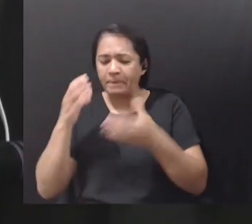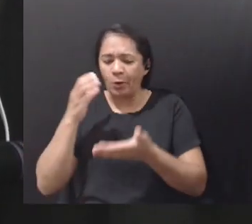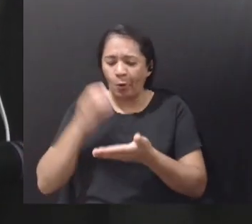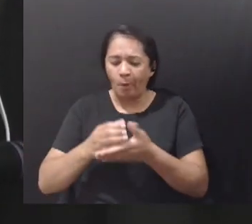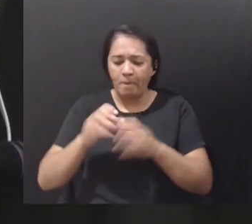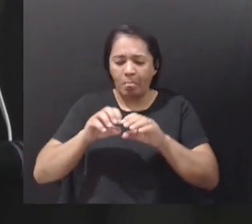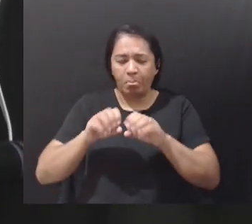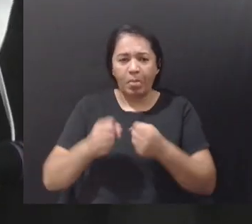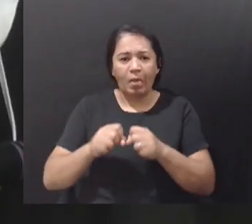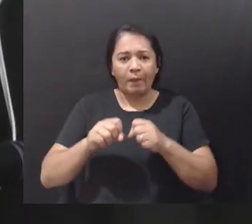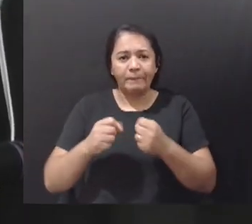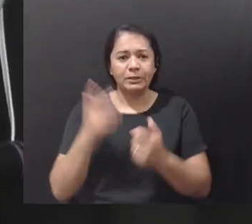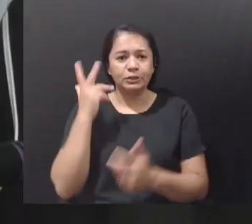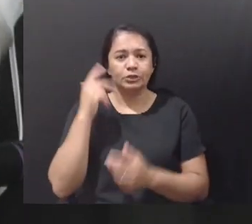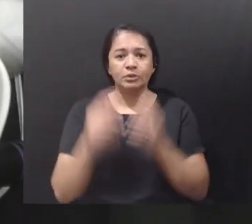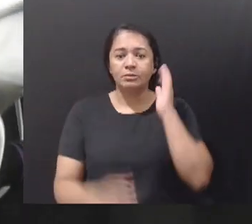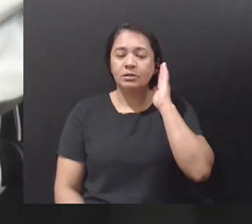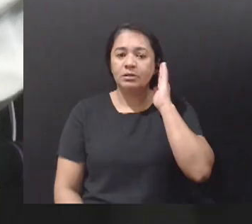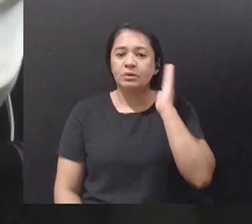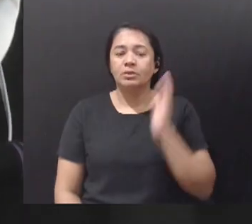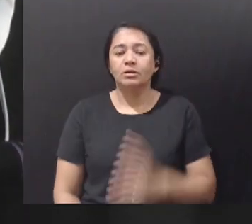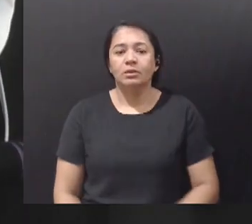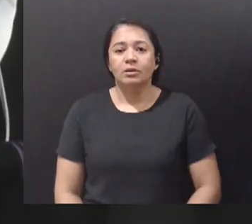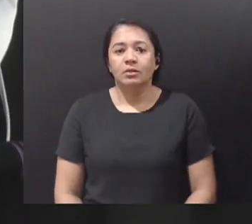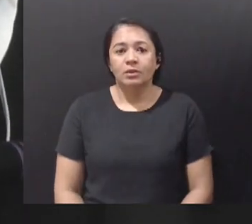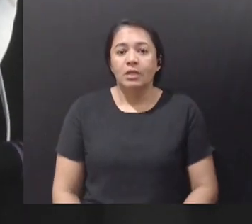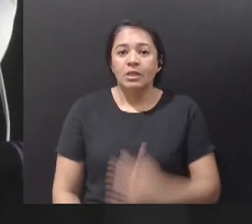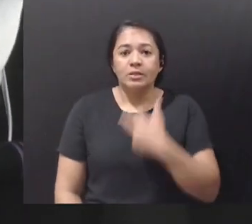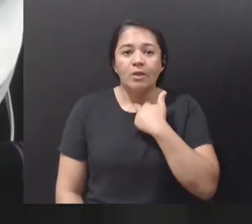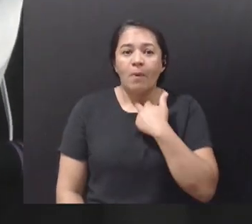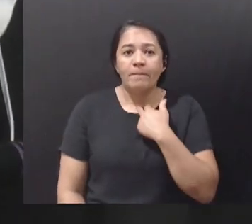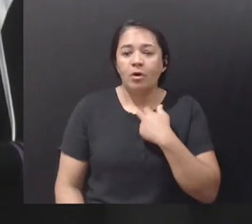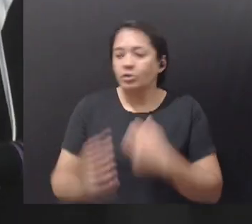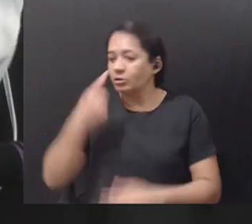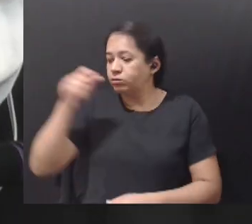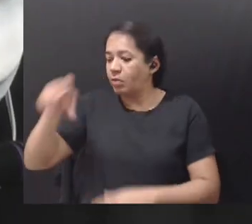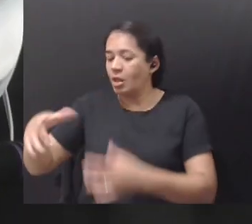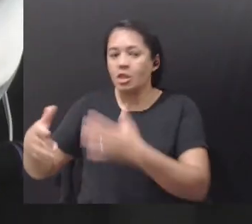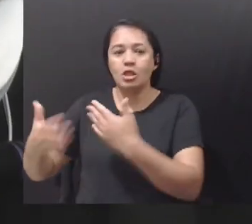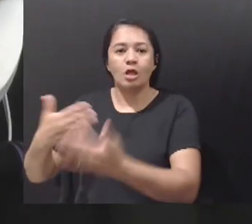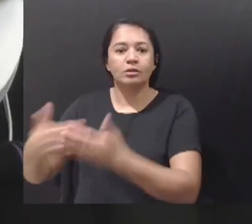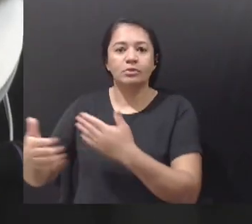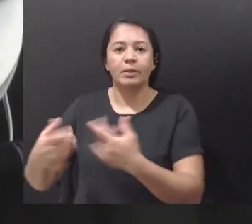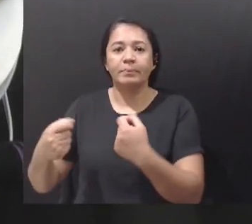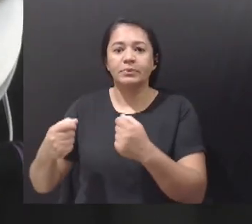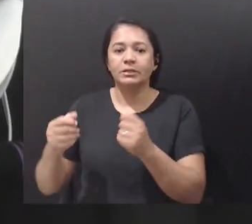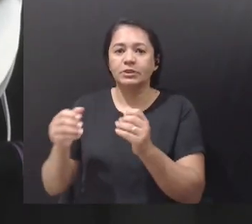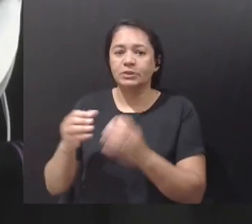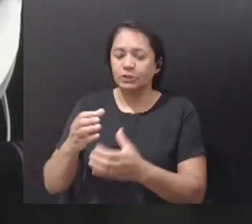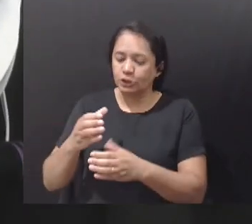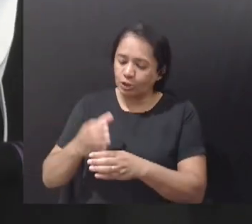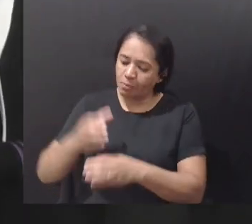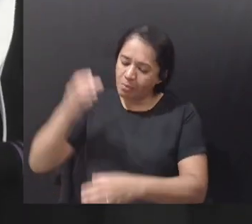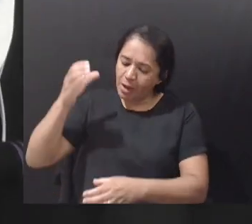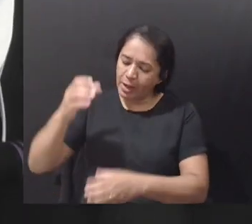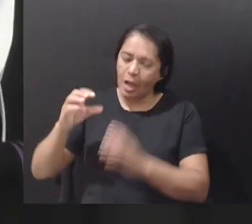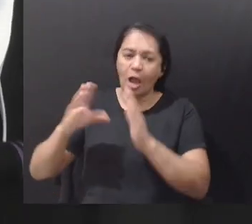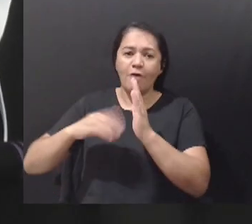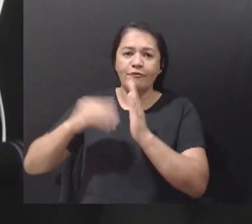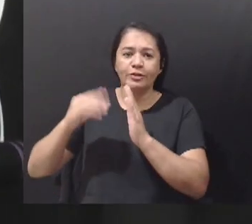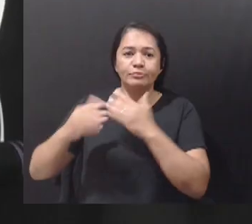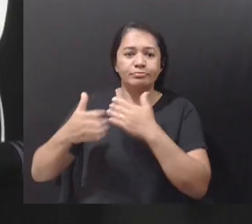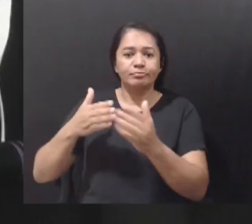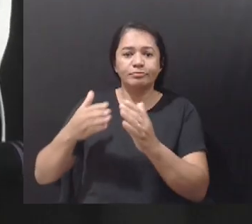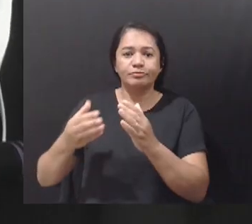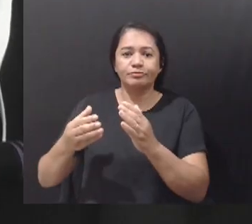que são cortantes. Não pode botar no lixo assim. Você tem que pegar uma garrafa PET, seja lá qual for, cortar no